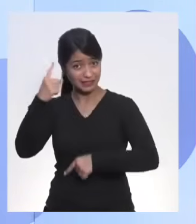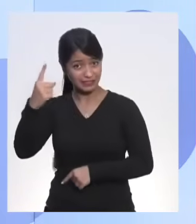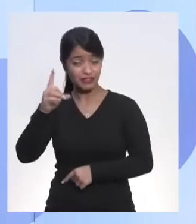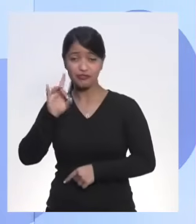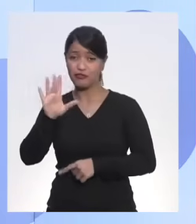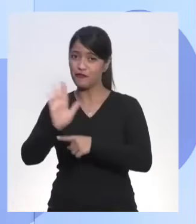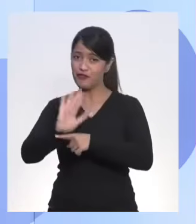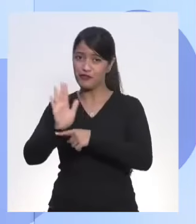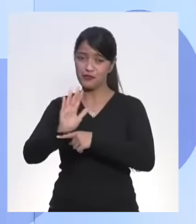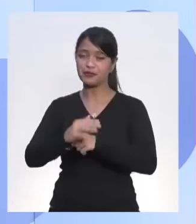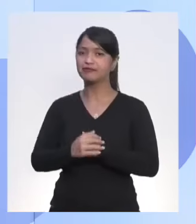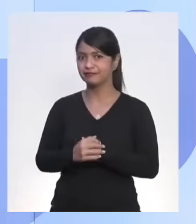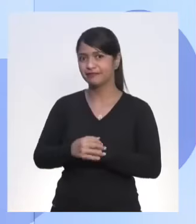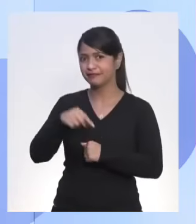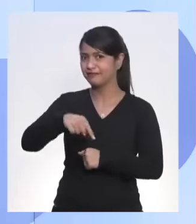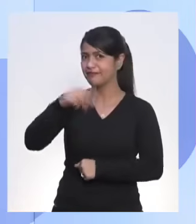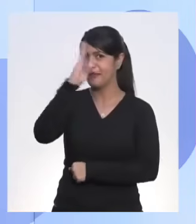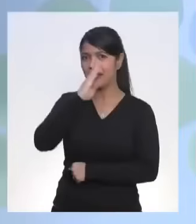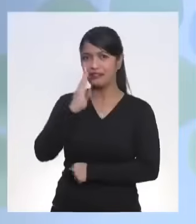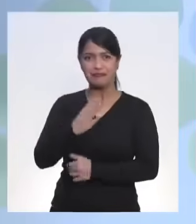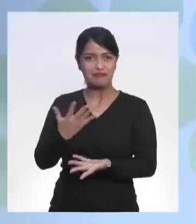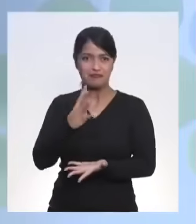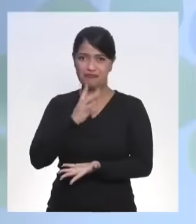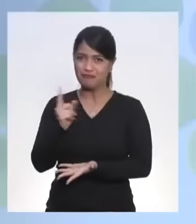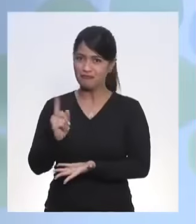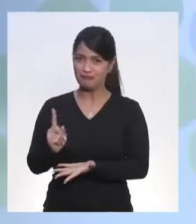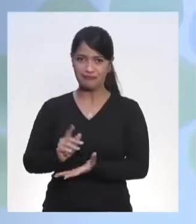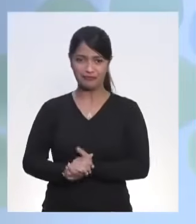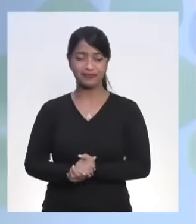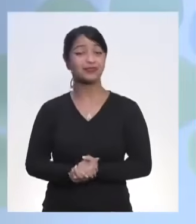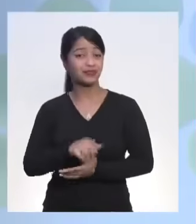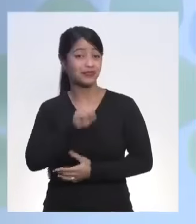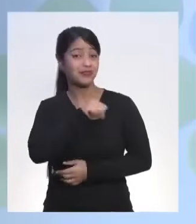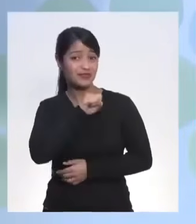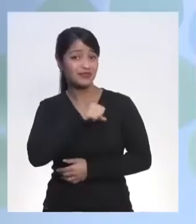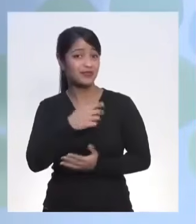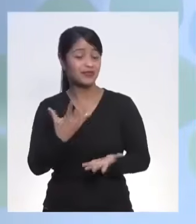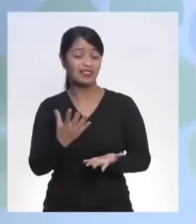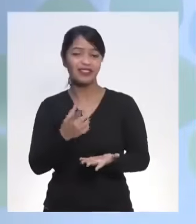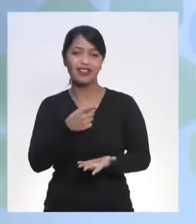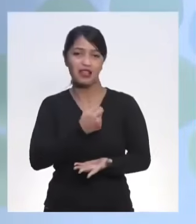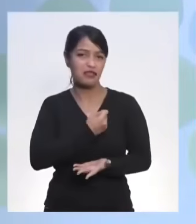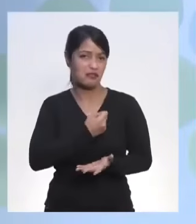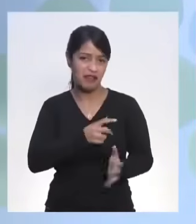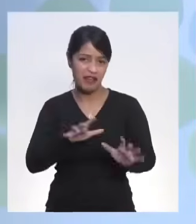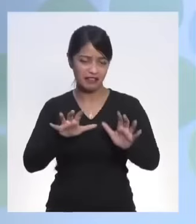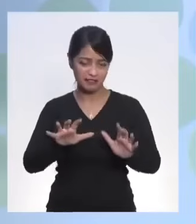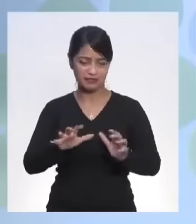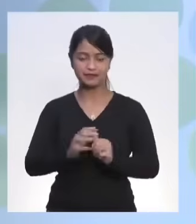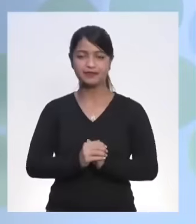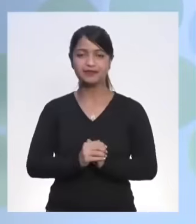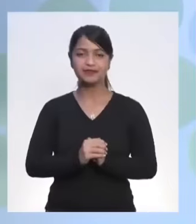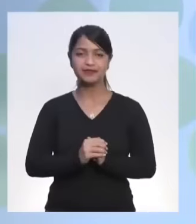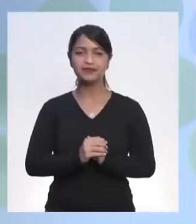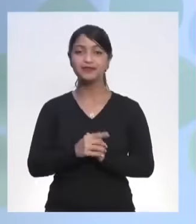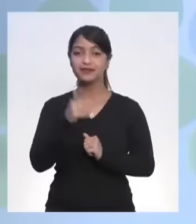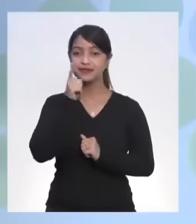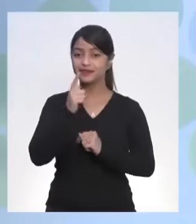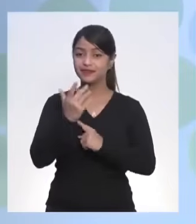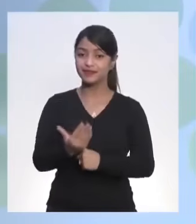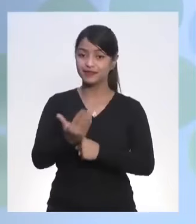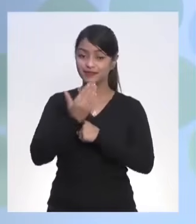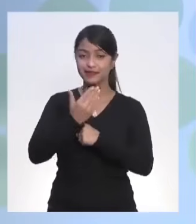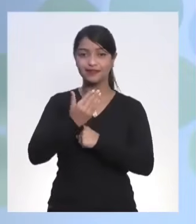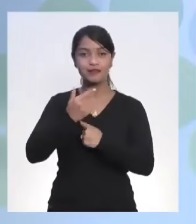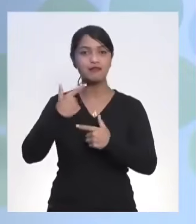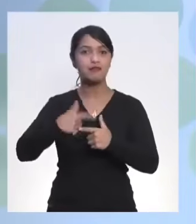conheço fora do Brasil, também não vi, não. Então, basicamente, esses números, né? Essa questão aí, ele nos ajudam para elencar